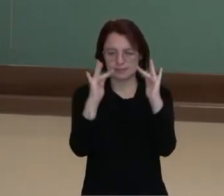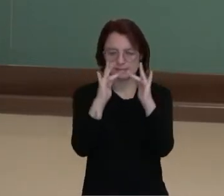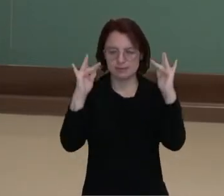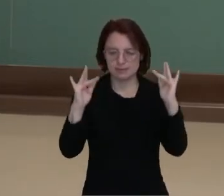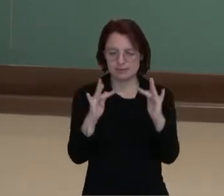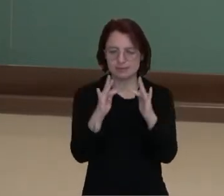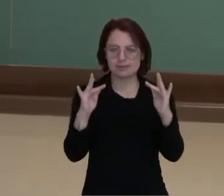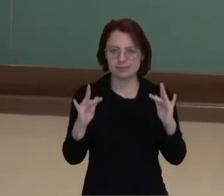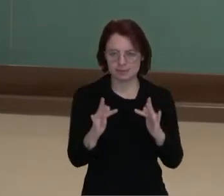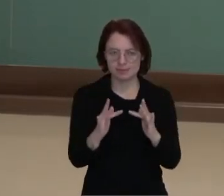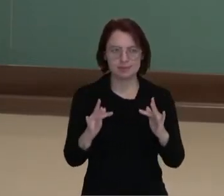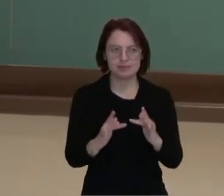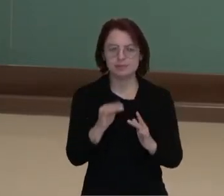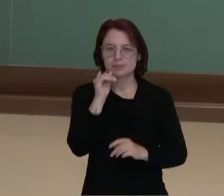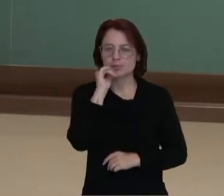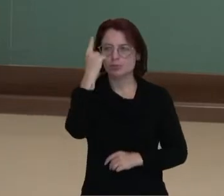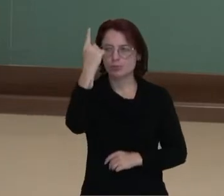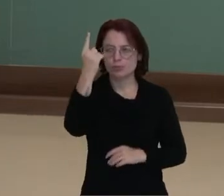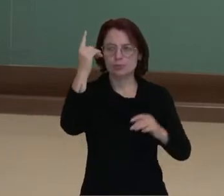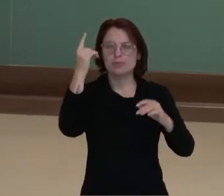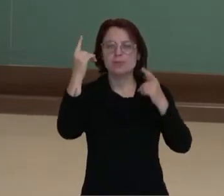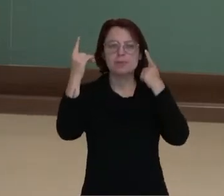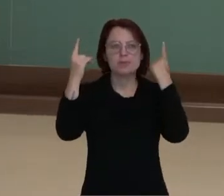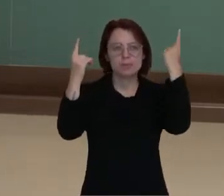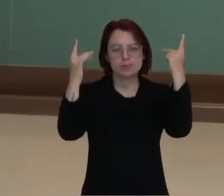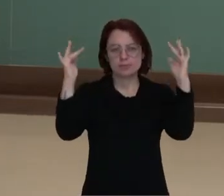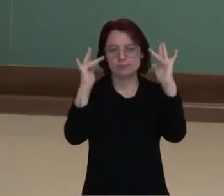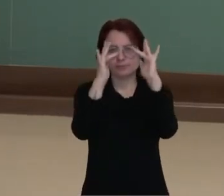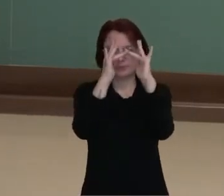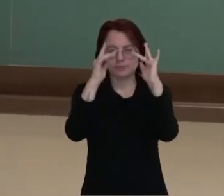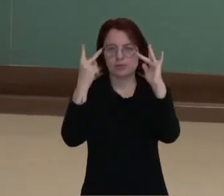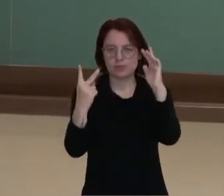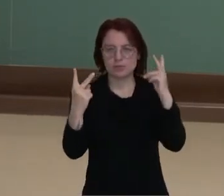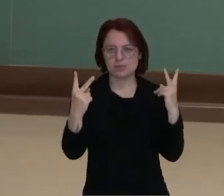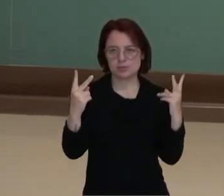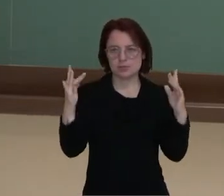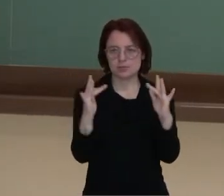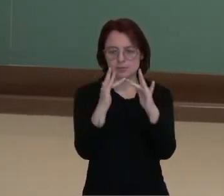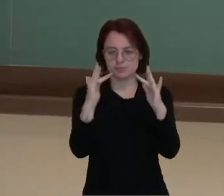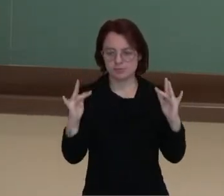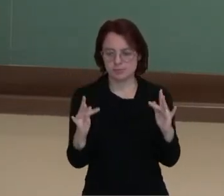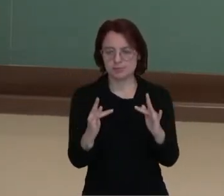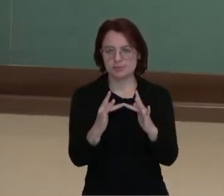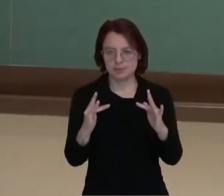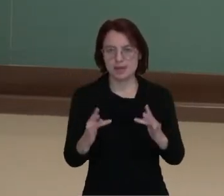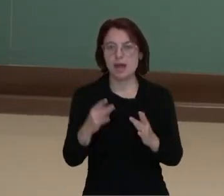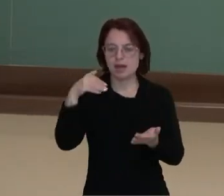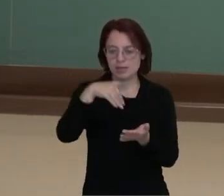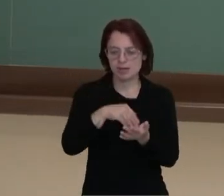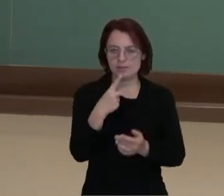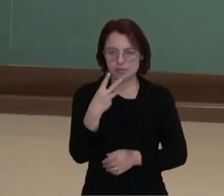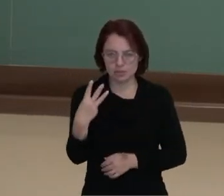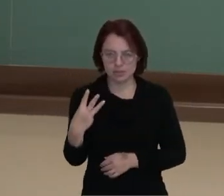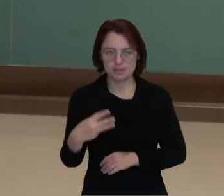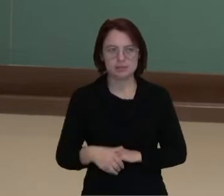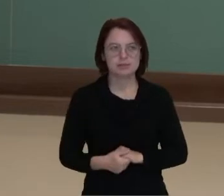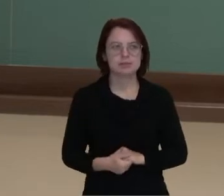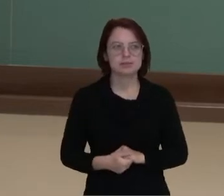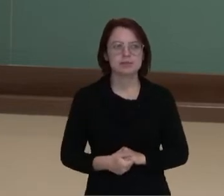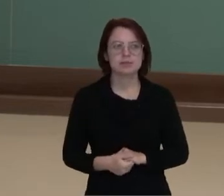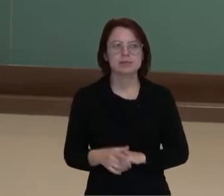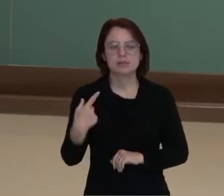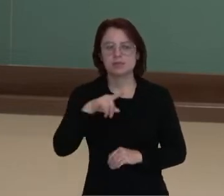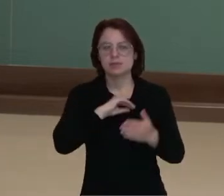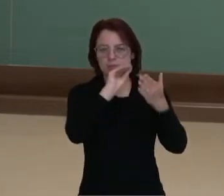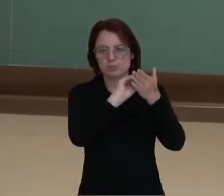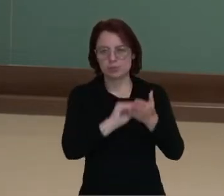2 do pai com o 2 da mãe, o 3 do pai com o 3 da mãe, e aí eles vão formar esse arranjo. Esse número é a gente que coloca, né, para facilitar